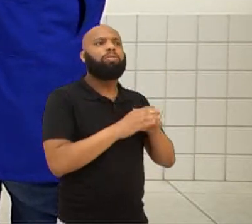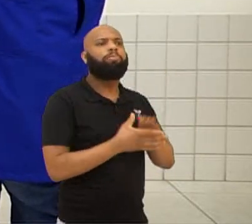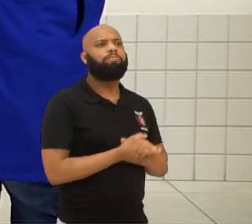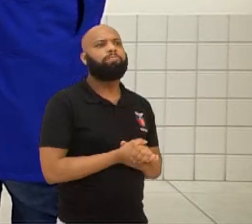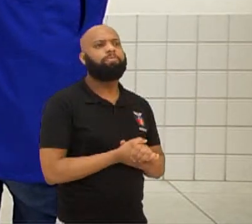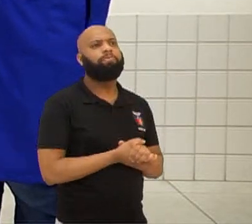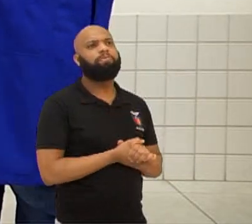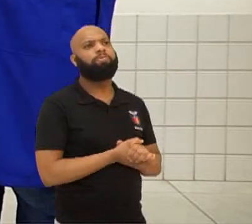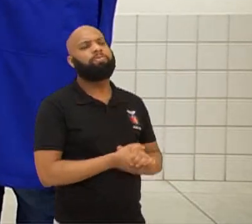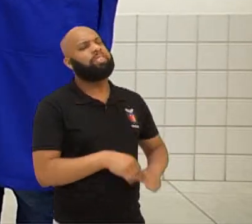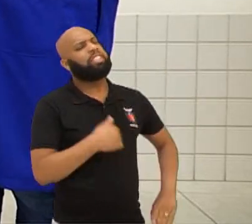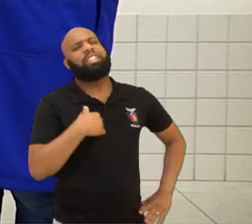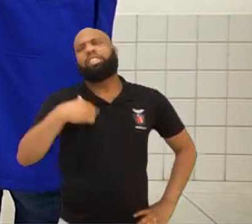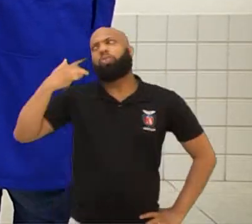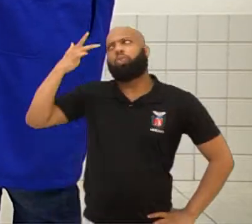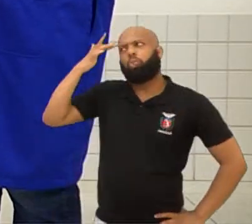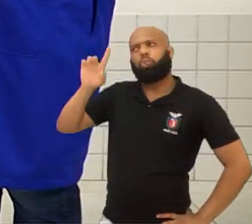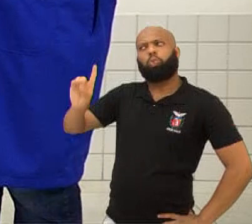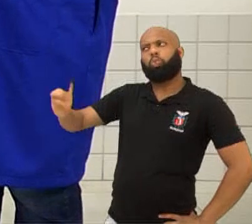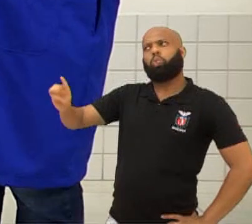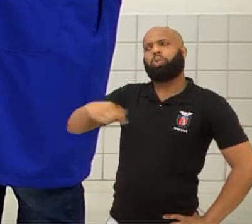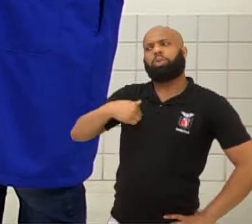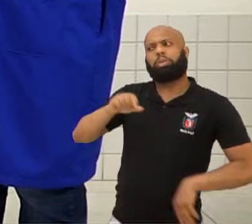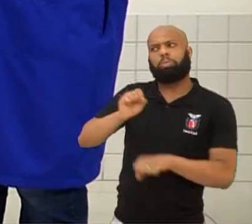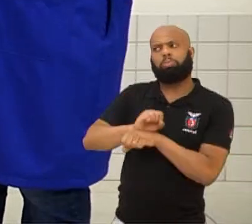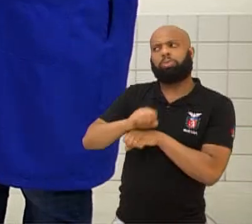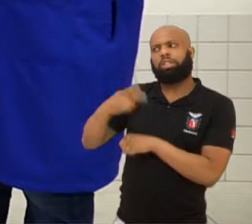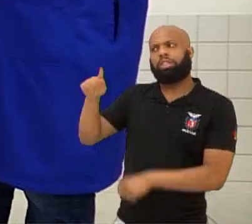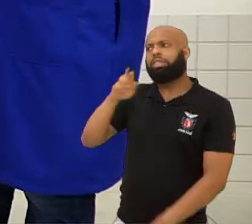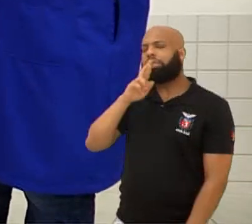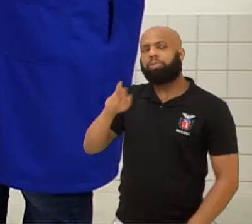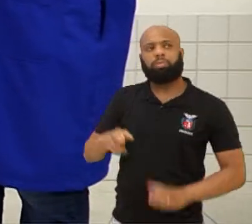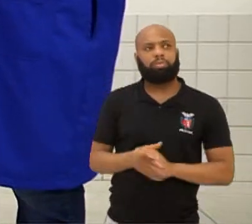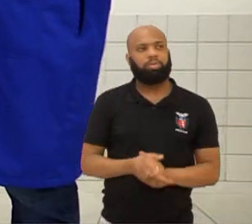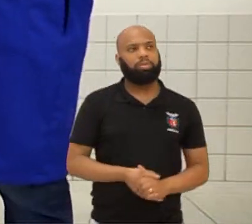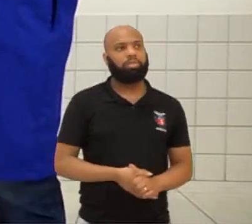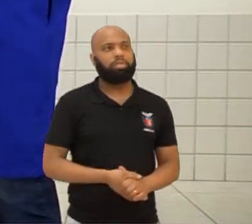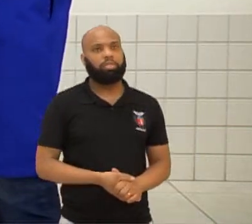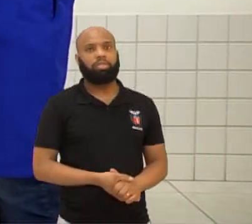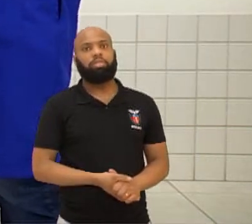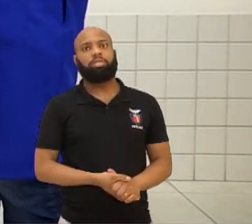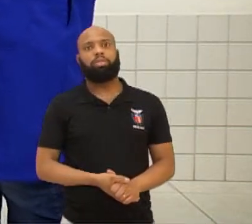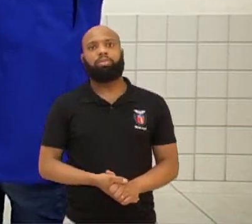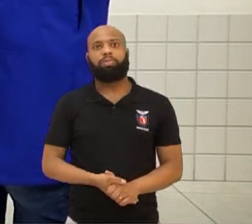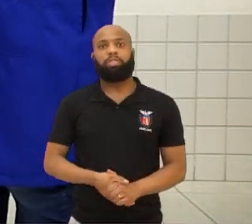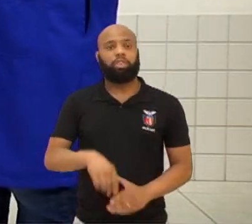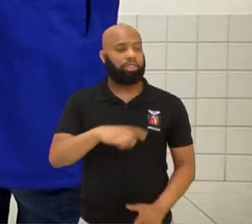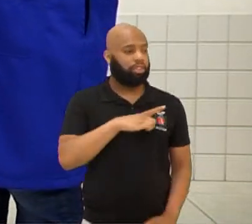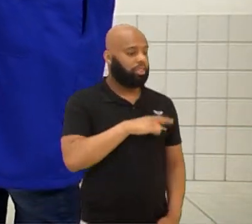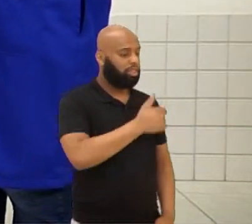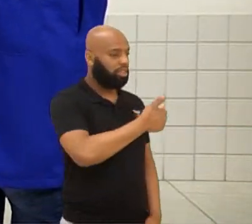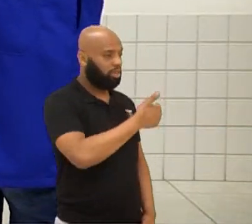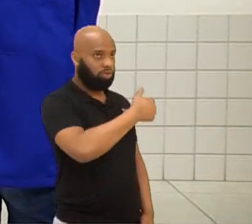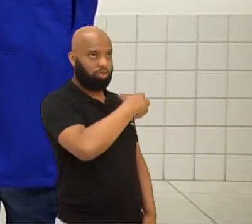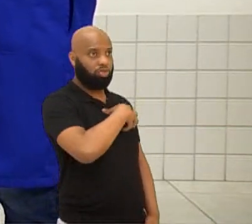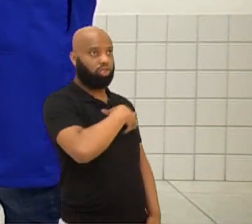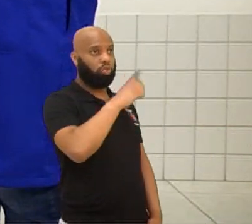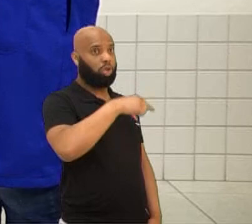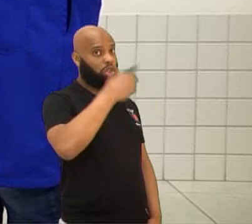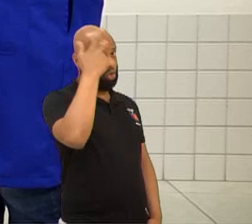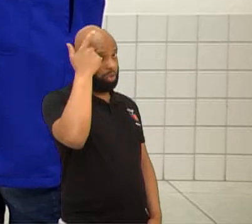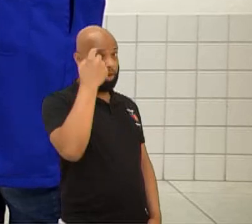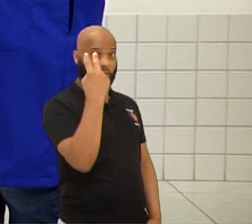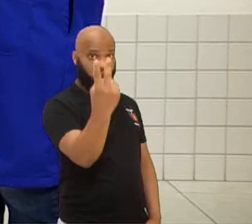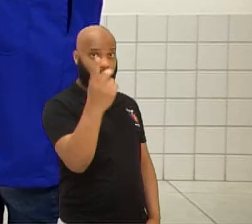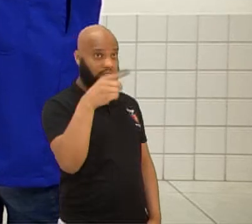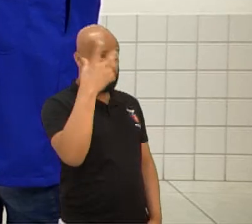Eu não prefiro não arriscar, professor. Então vamos lá então, pessoal. O segundo temos aqui que é a ideia da nossa visão normal. E temos aqui, no